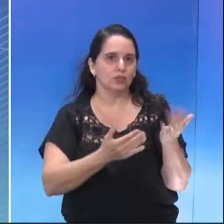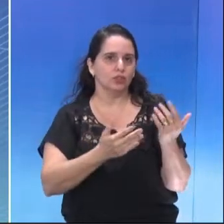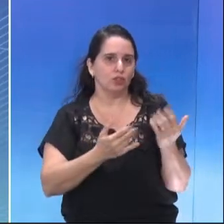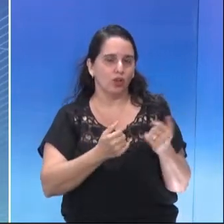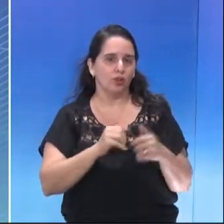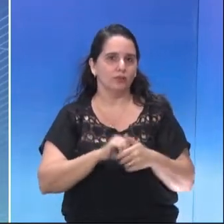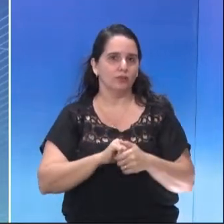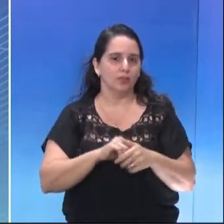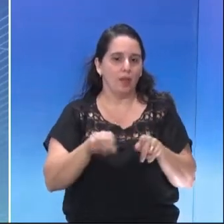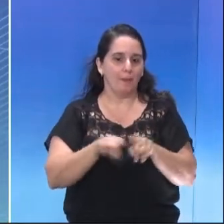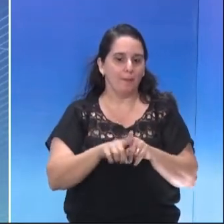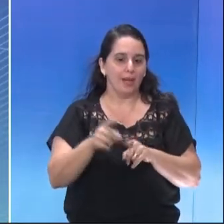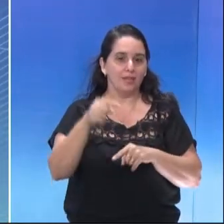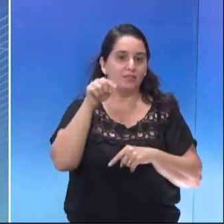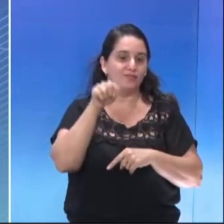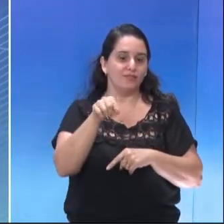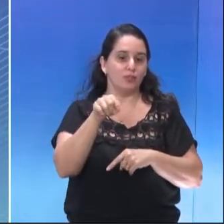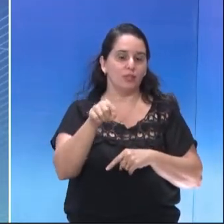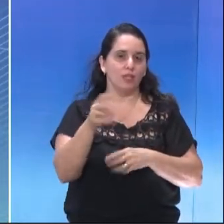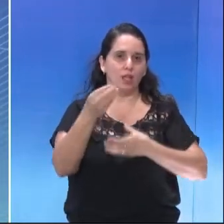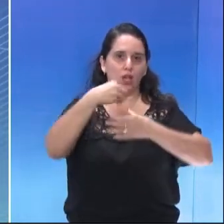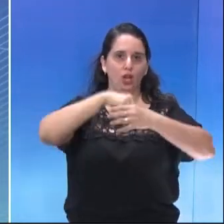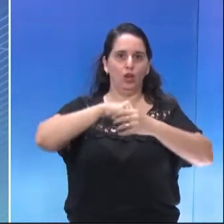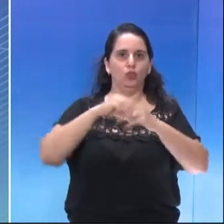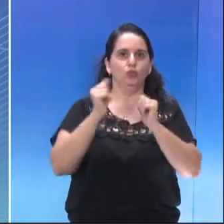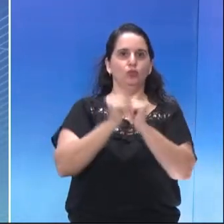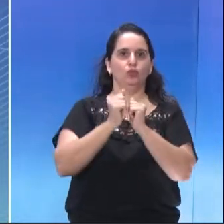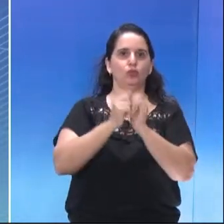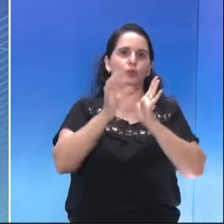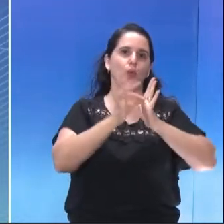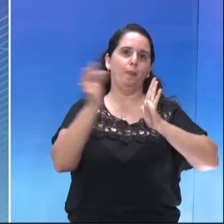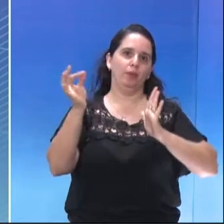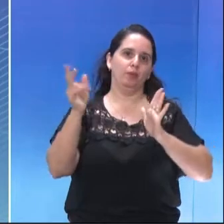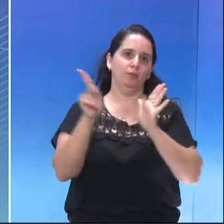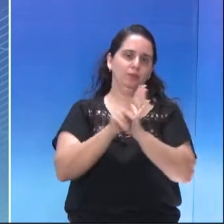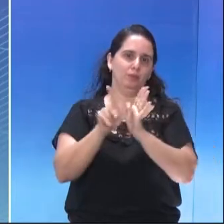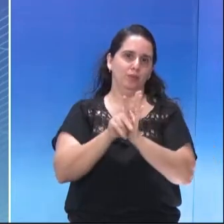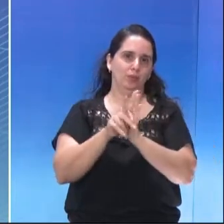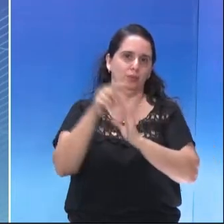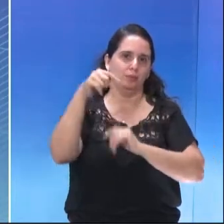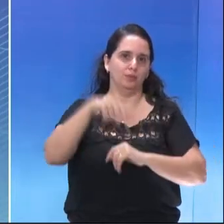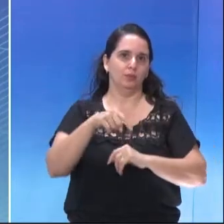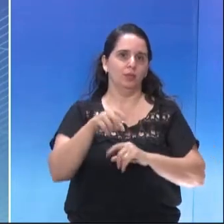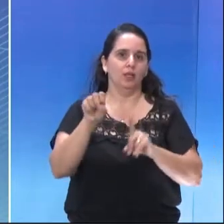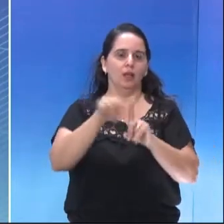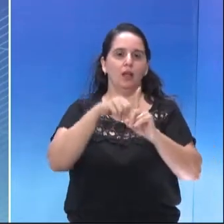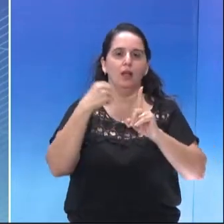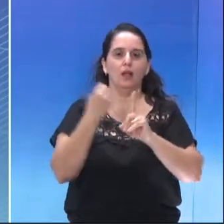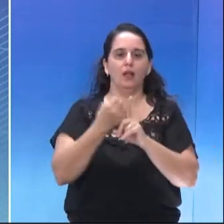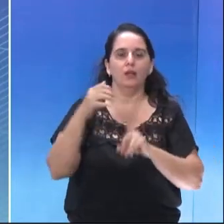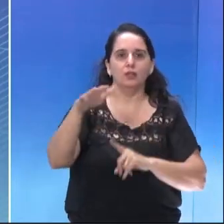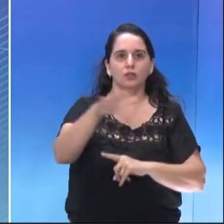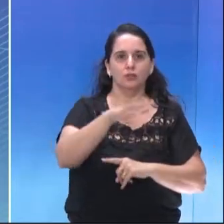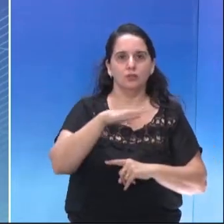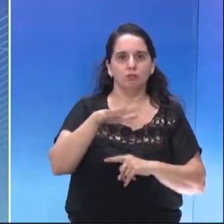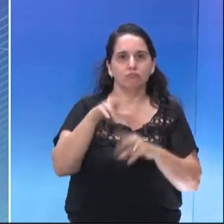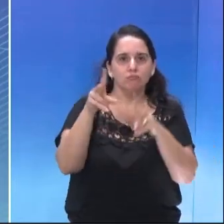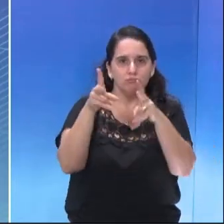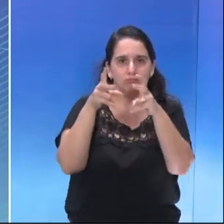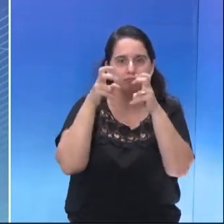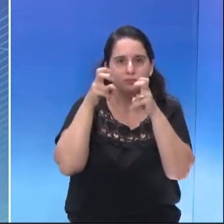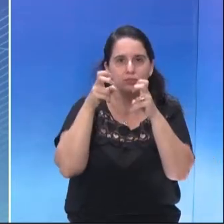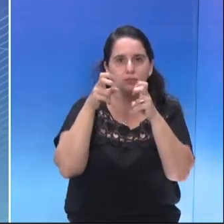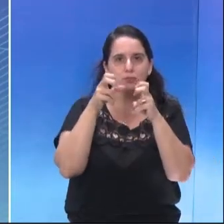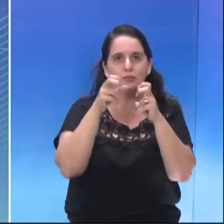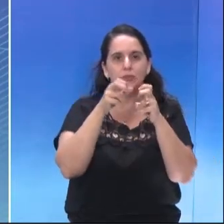como sociedade, você como membro da sociedade. Então eu quero chamar a sua atenção para que